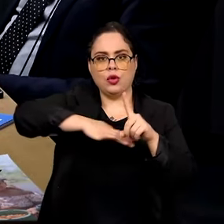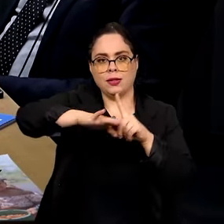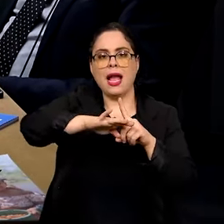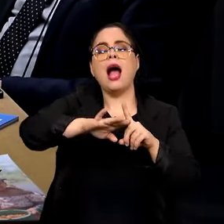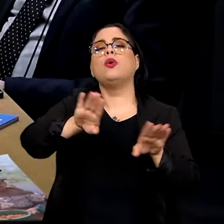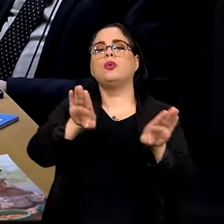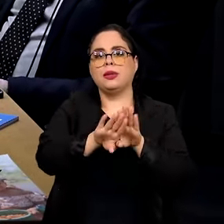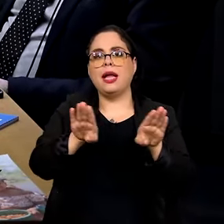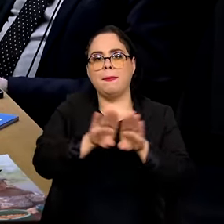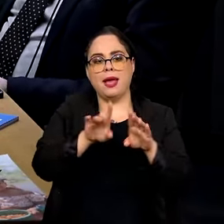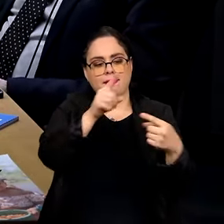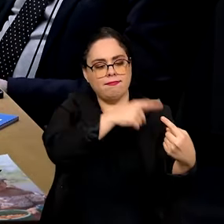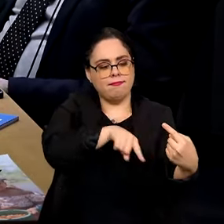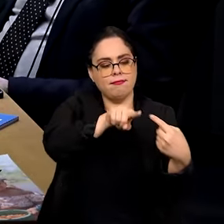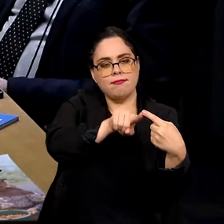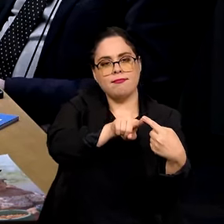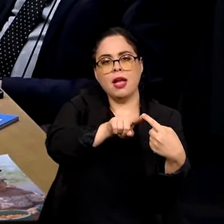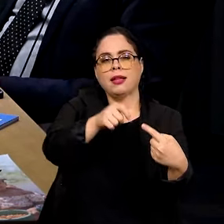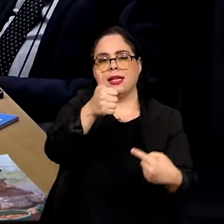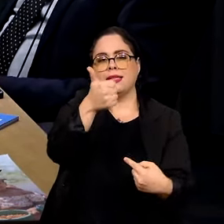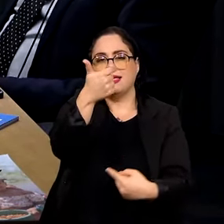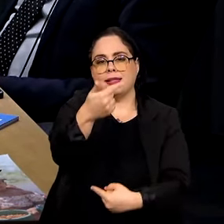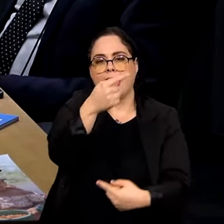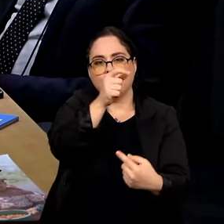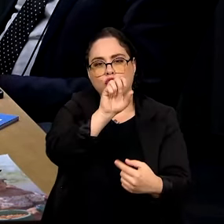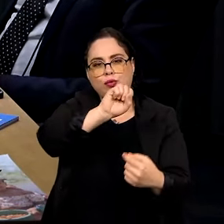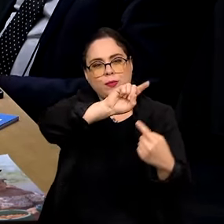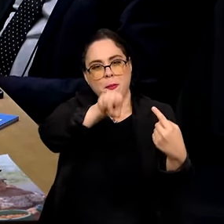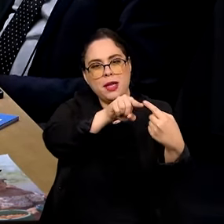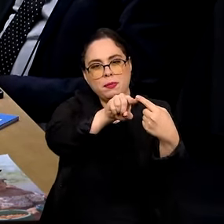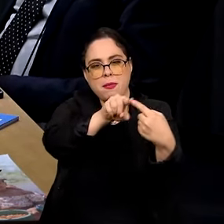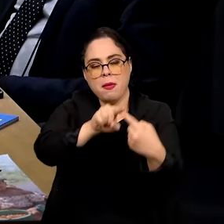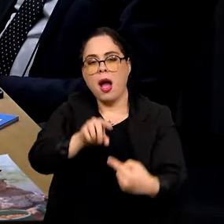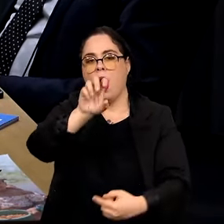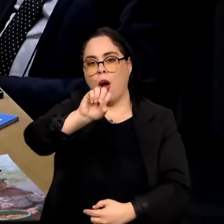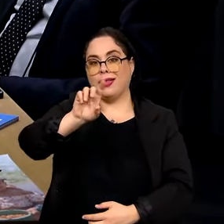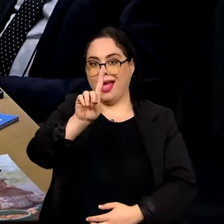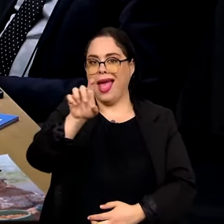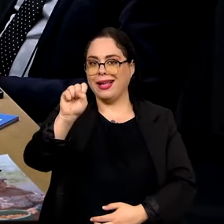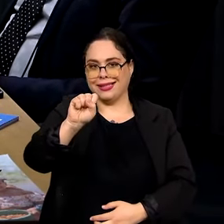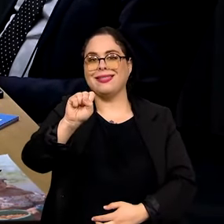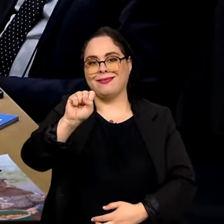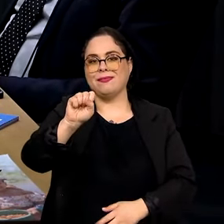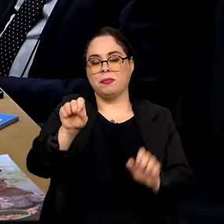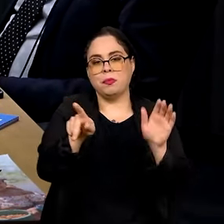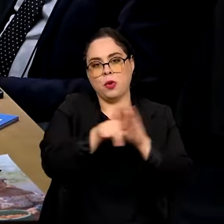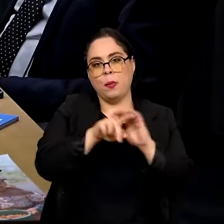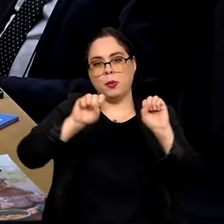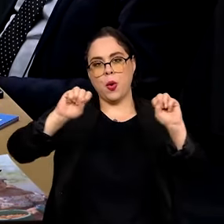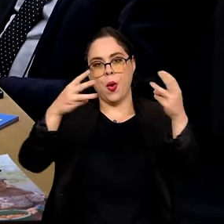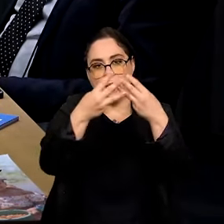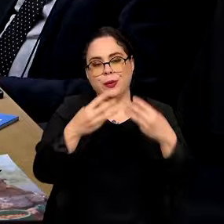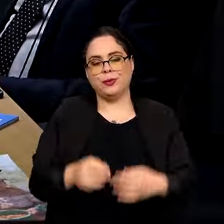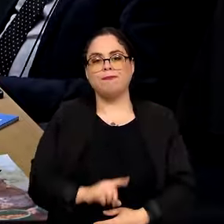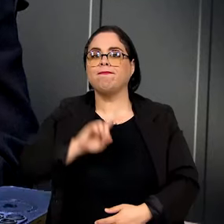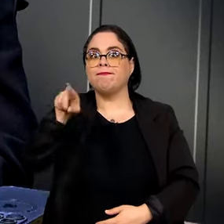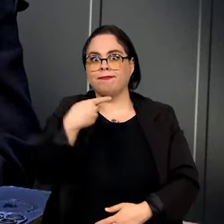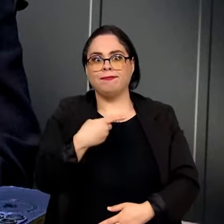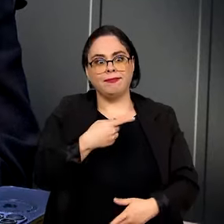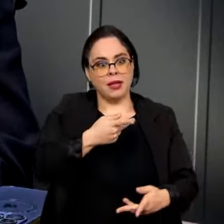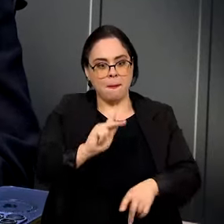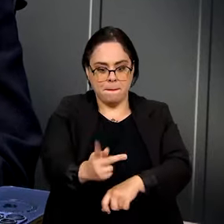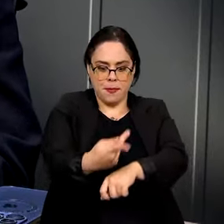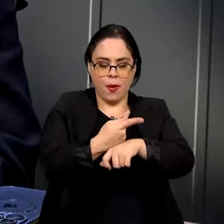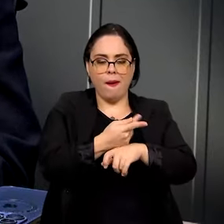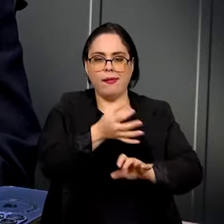os 17 objetivo da ods então eles se e se preocupam